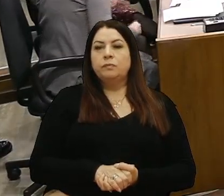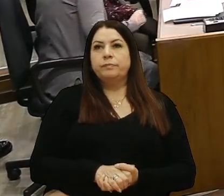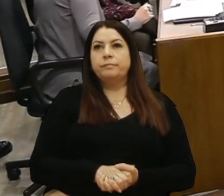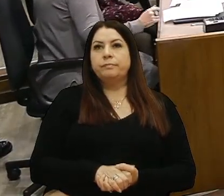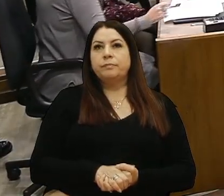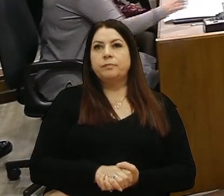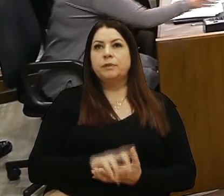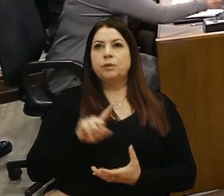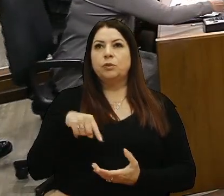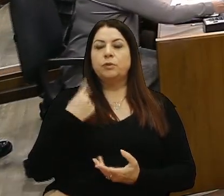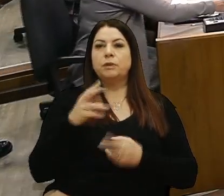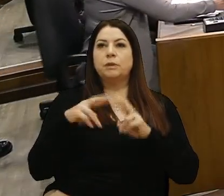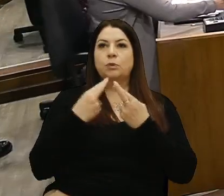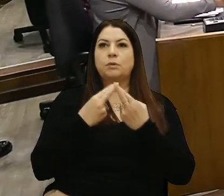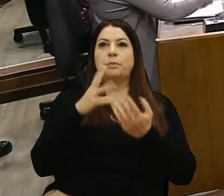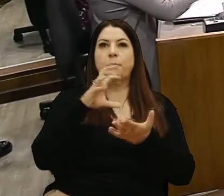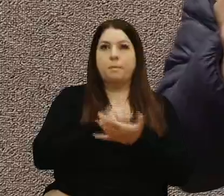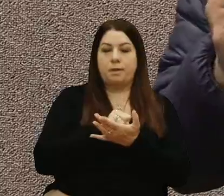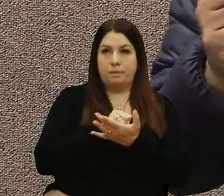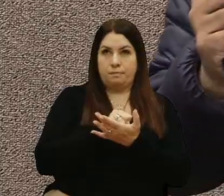Então, a nossa reunião está marcada